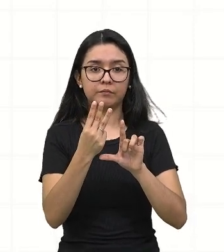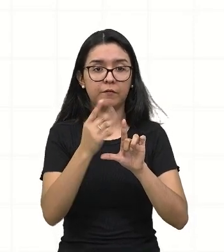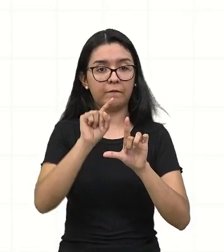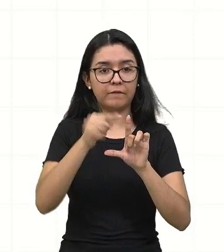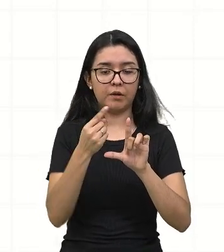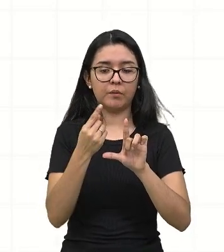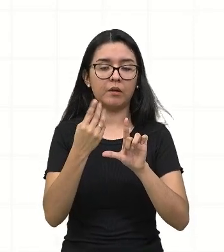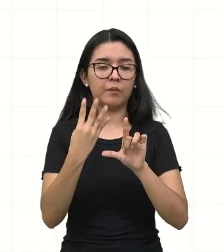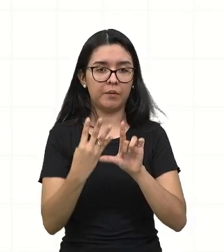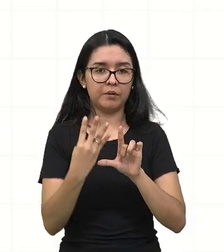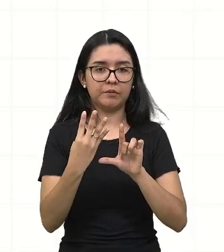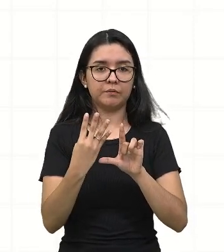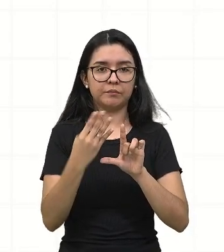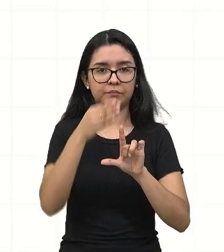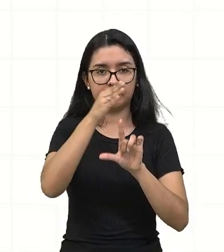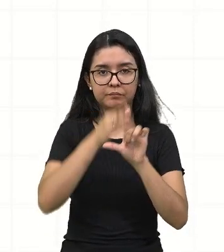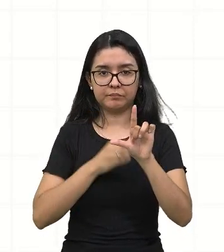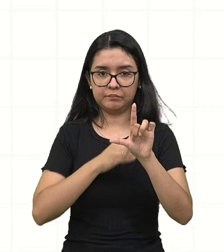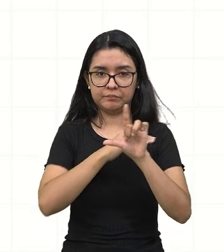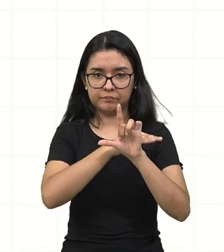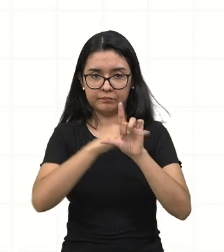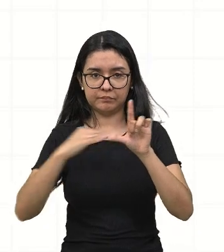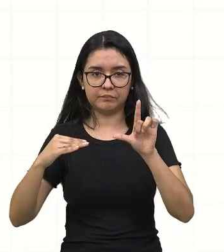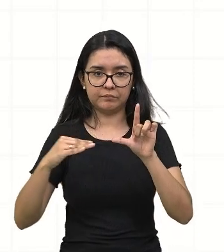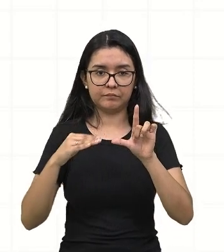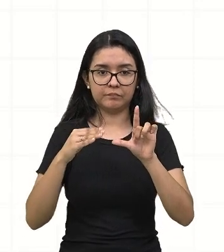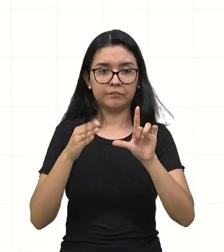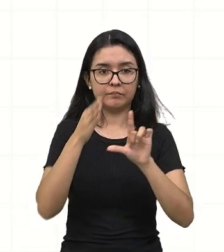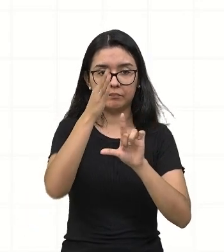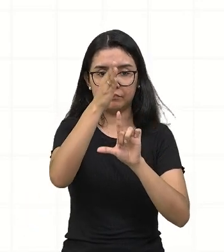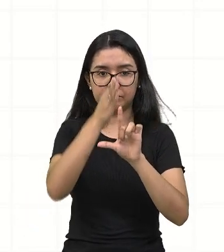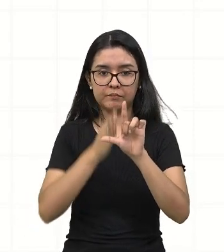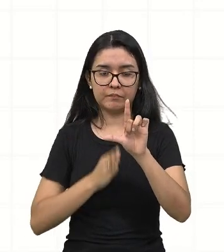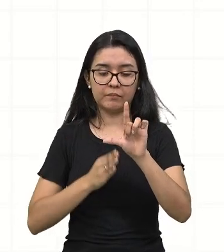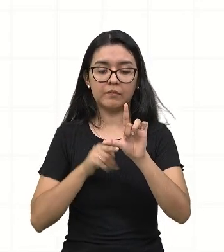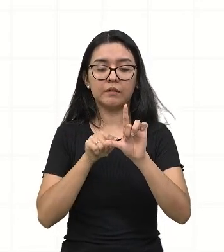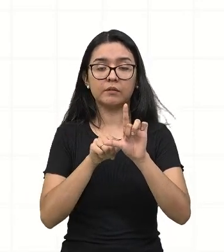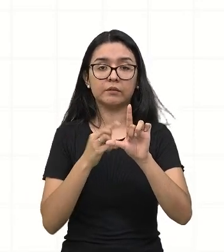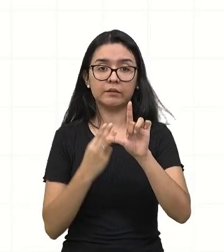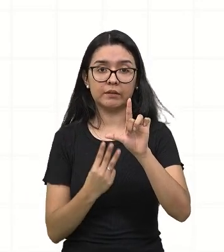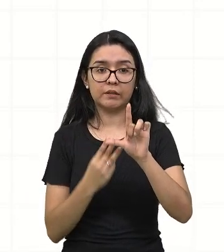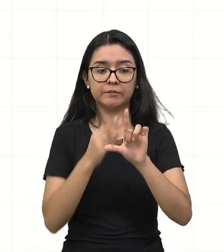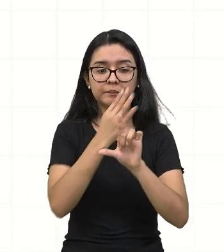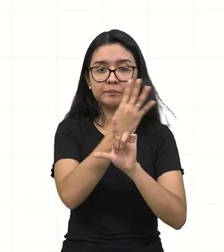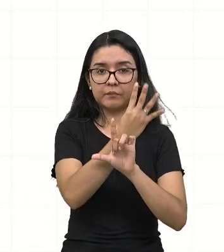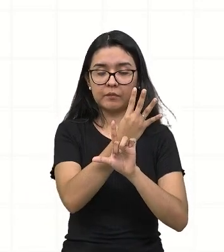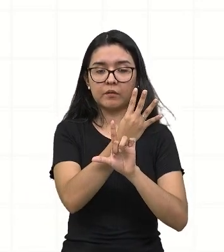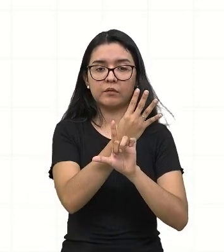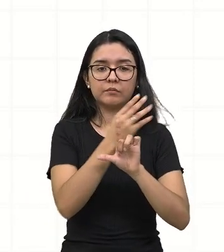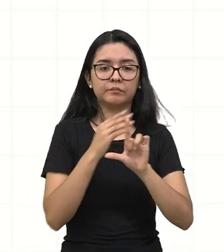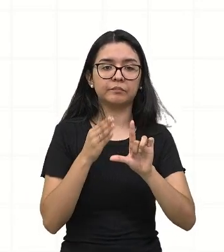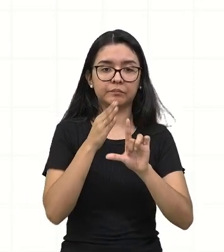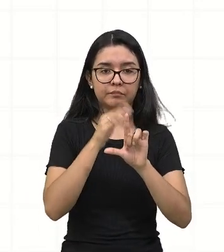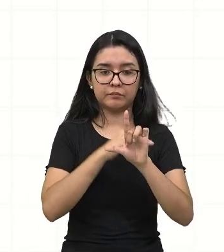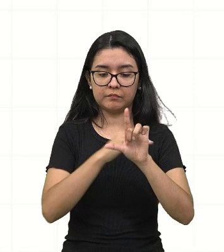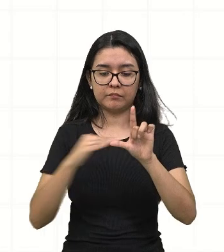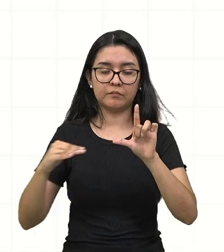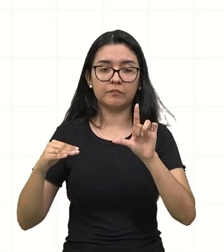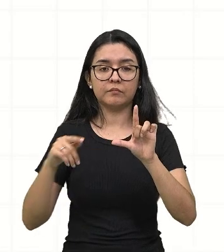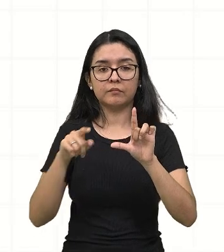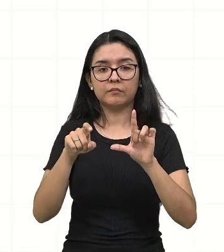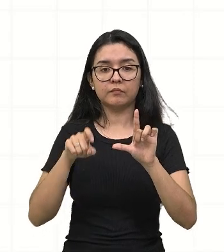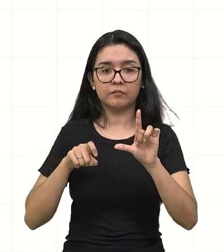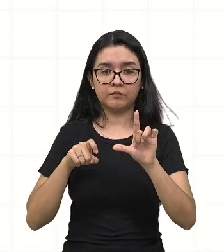3,4. Nós olhamos para cá, ó, 3, 4. Primeiro a gente fala o que está no valor da nossa reta que está